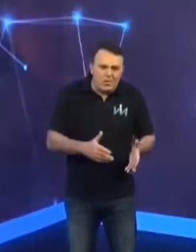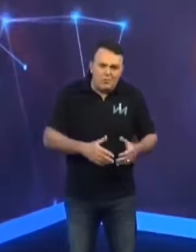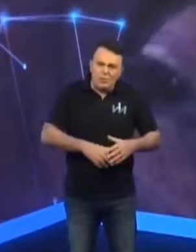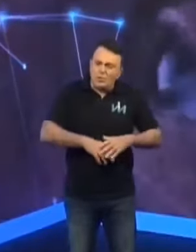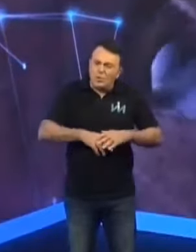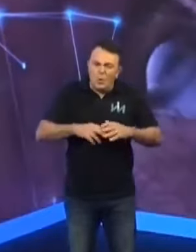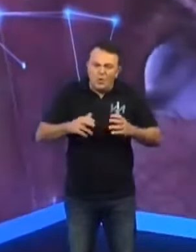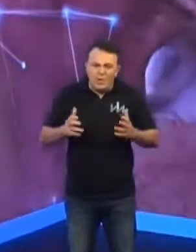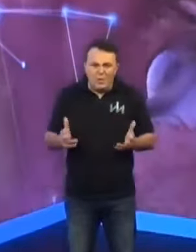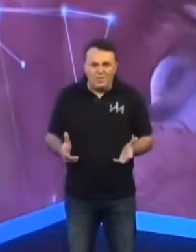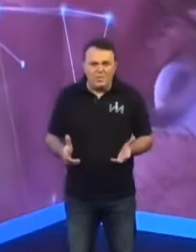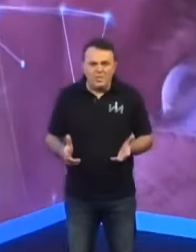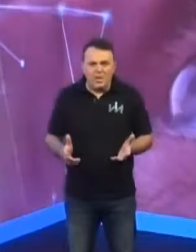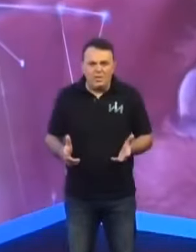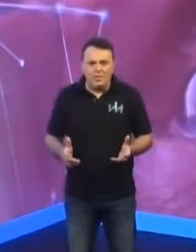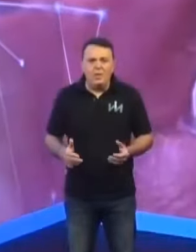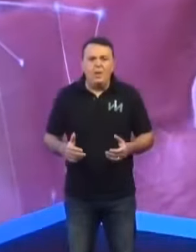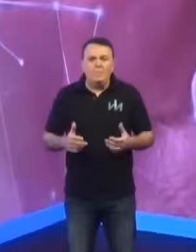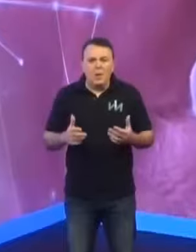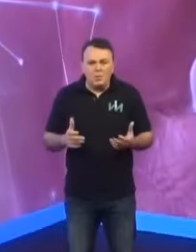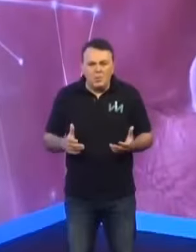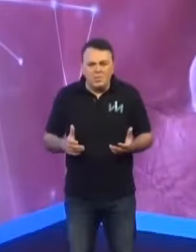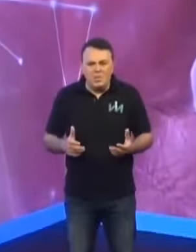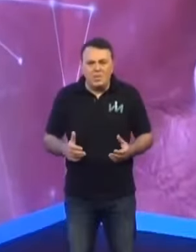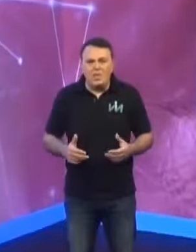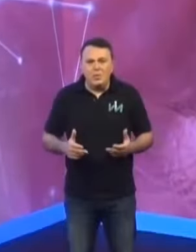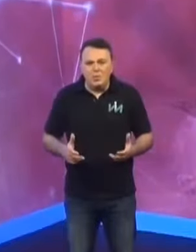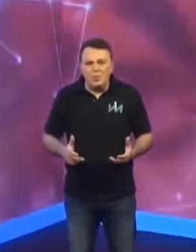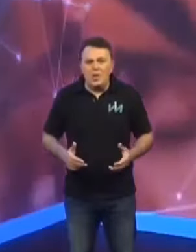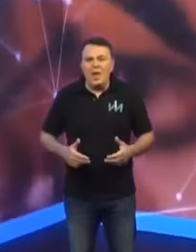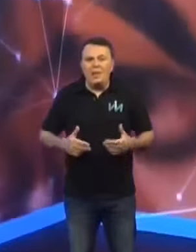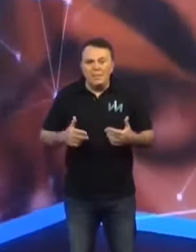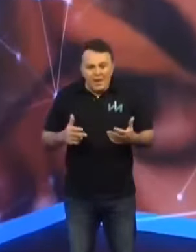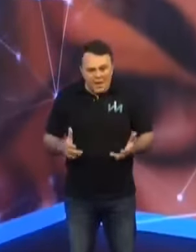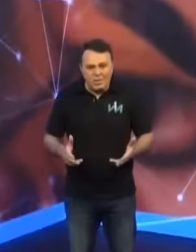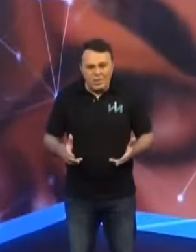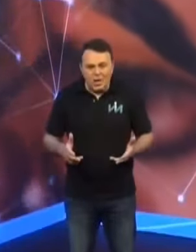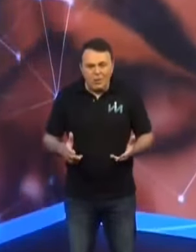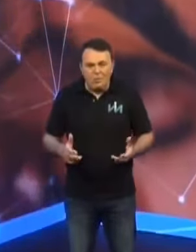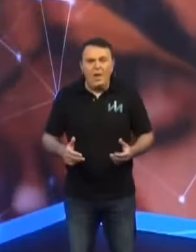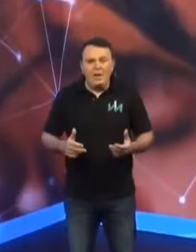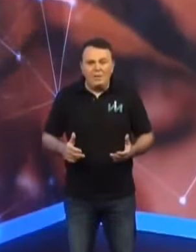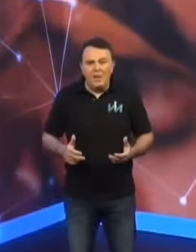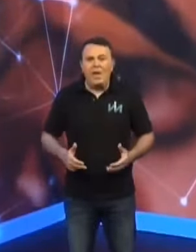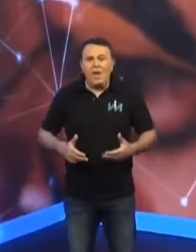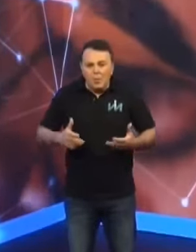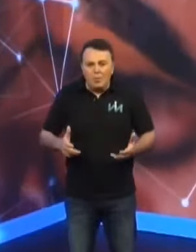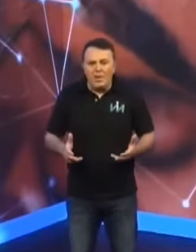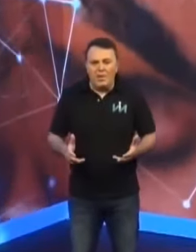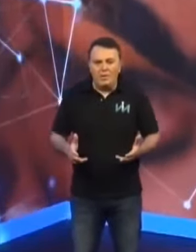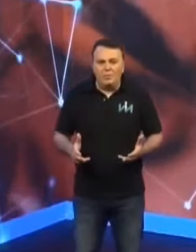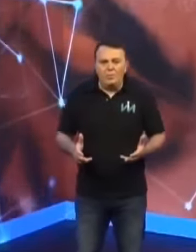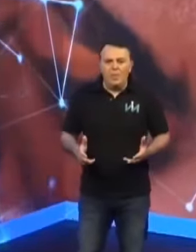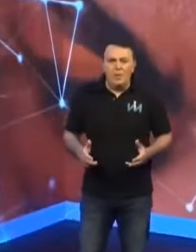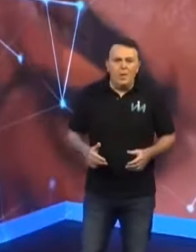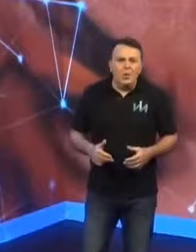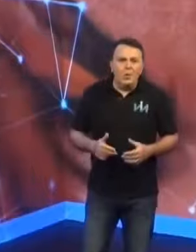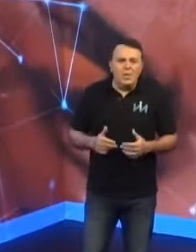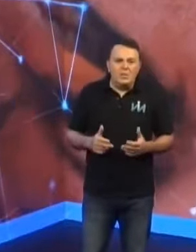no centro de toda a nossa estratégia, posso dizer que hoje a Via é